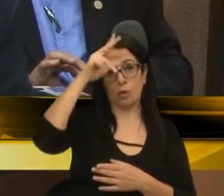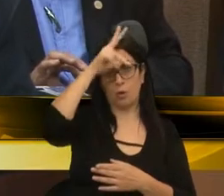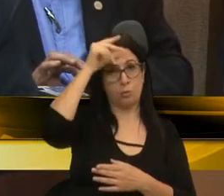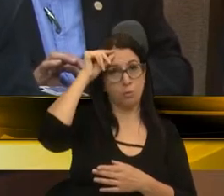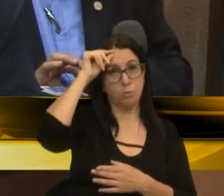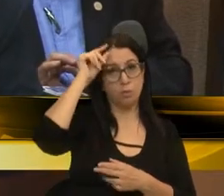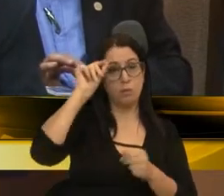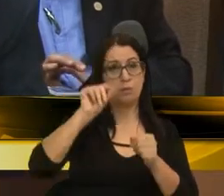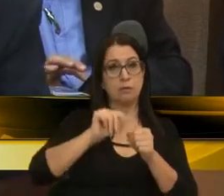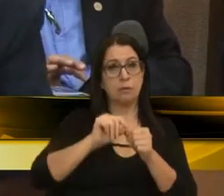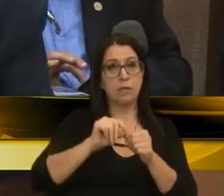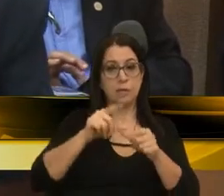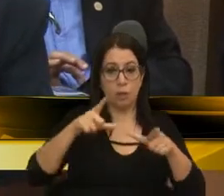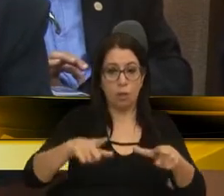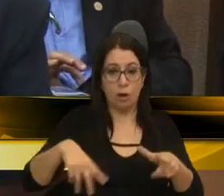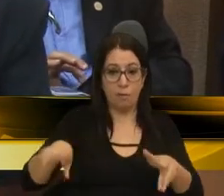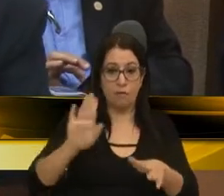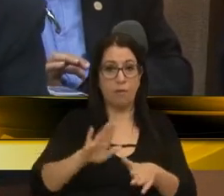um QG?